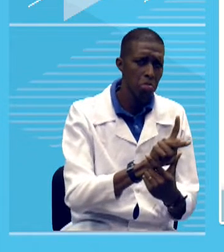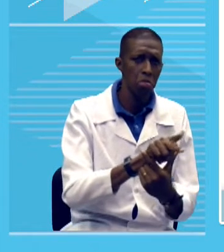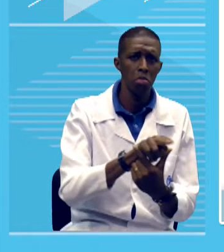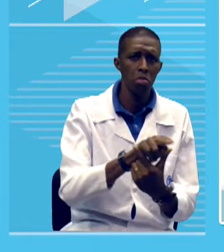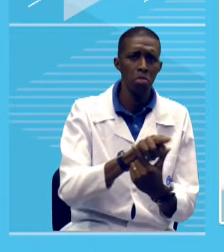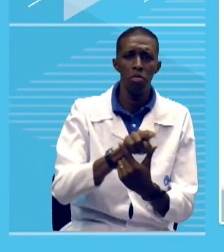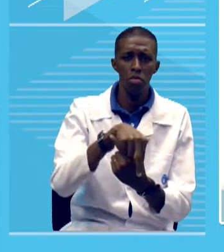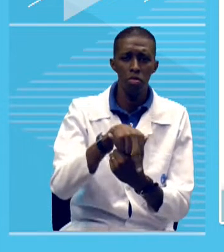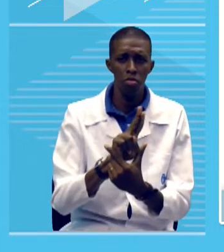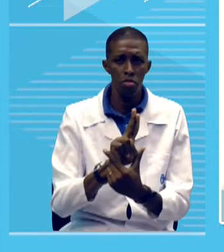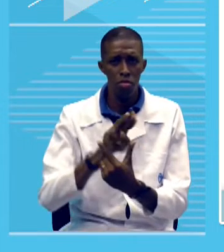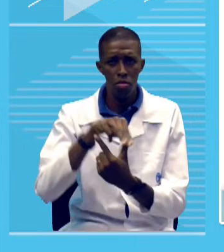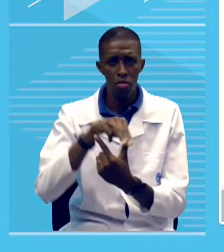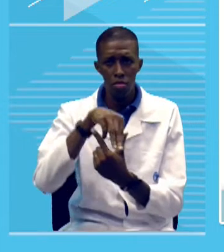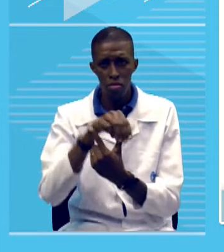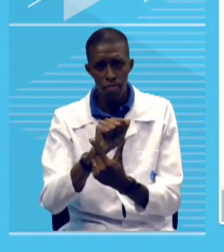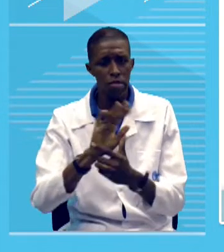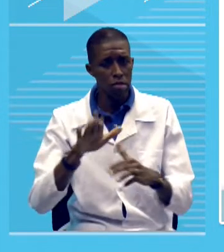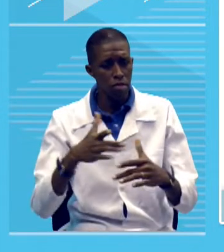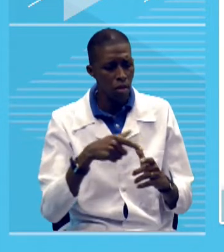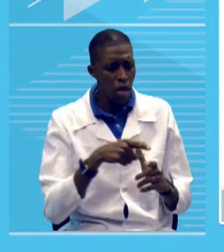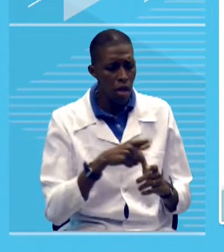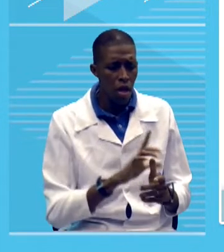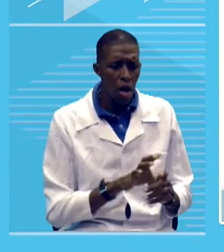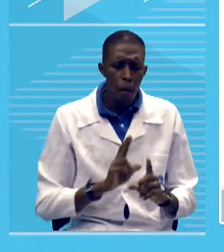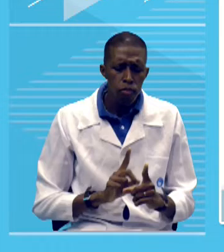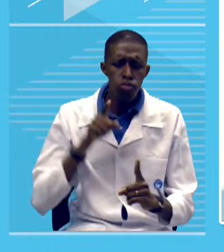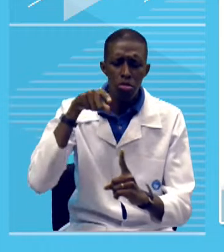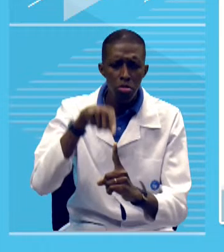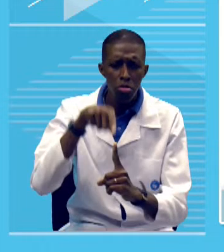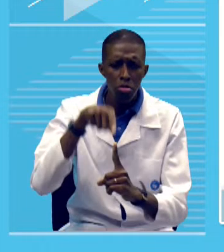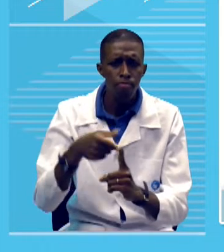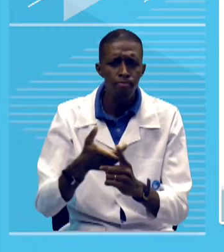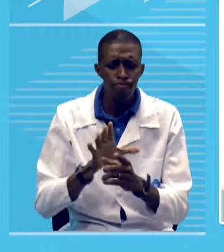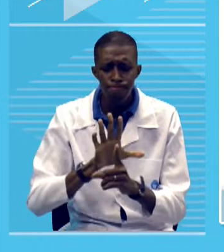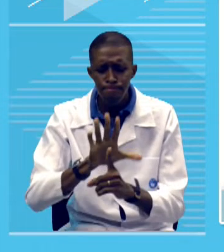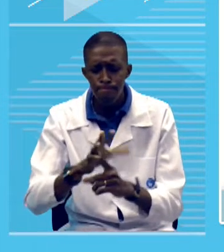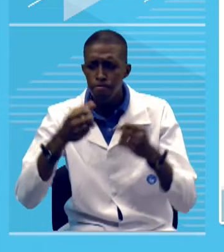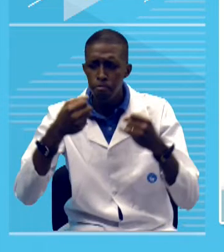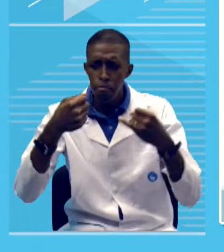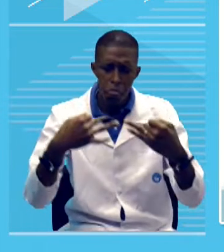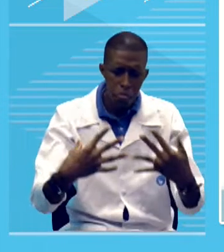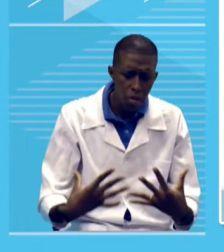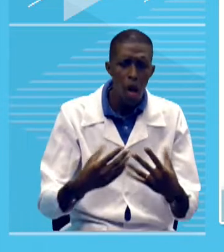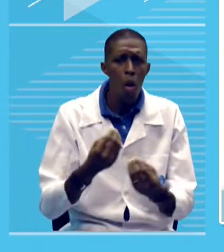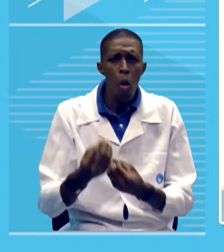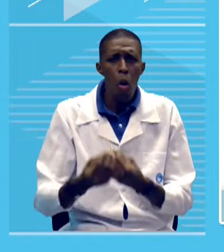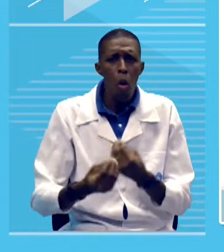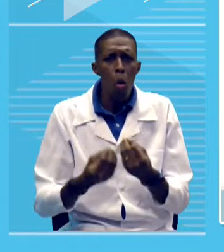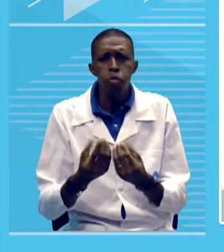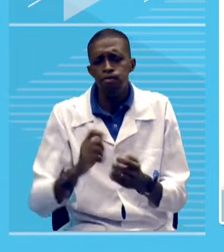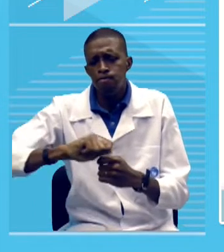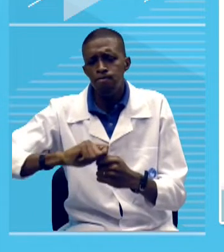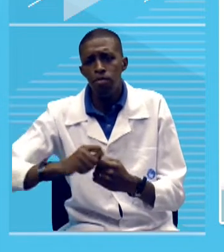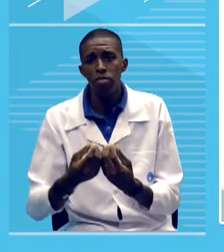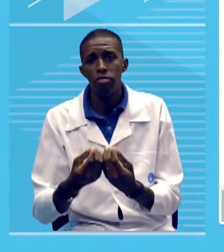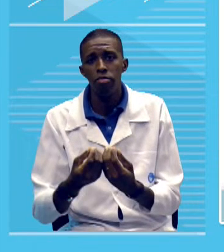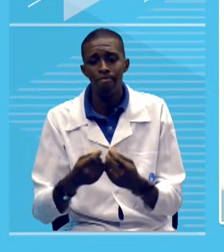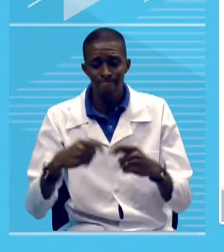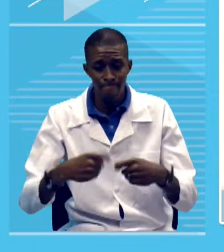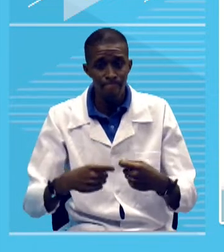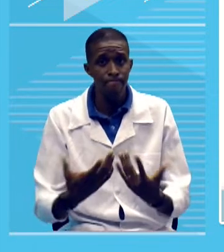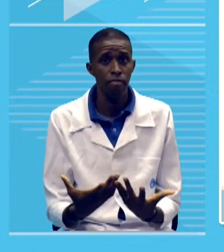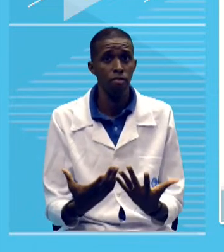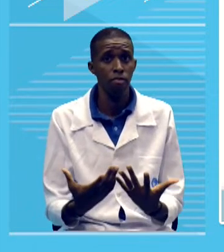galera a China dia após dia e amplia a queima de